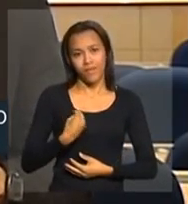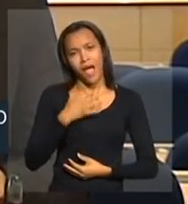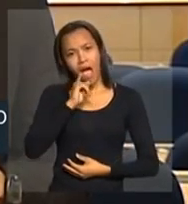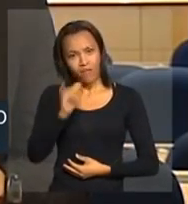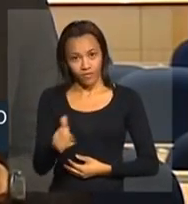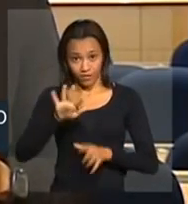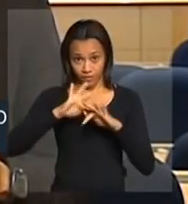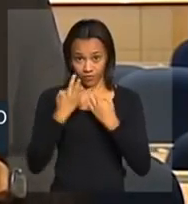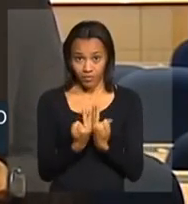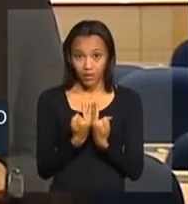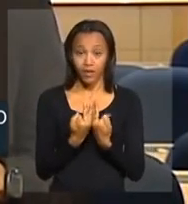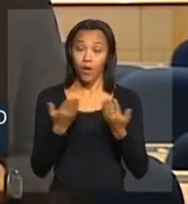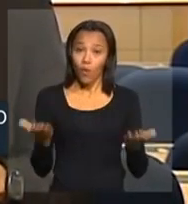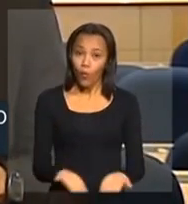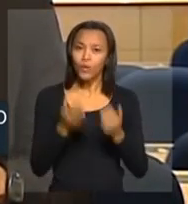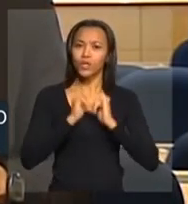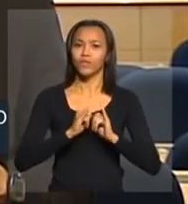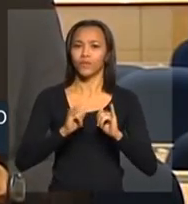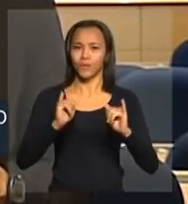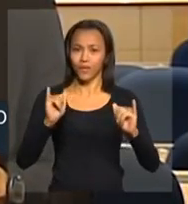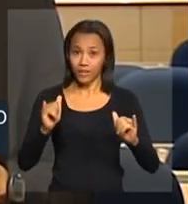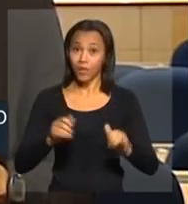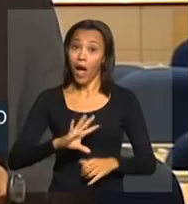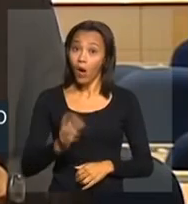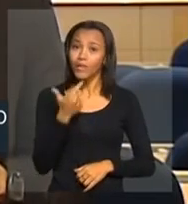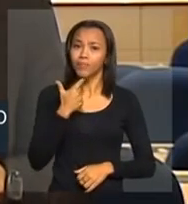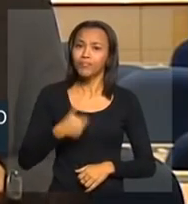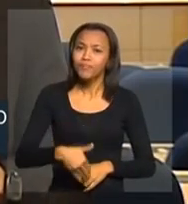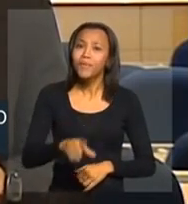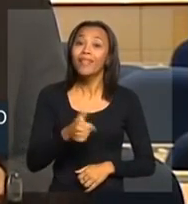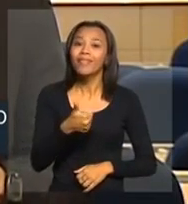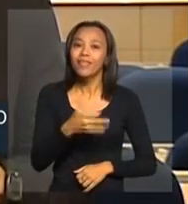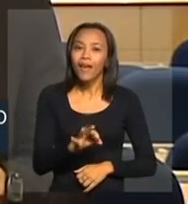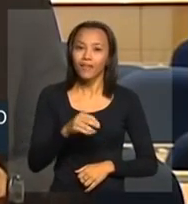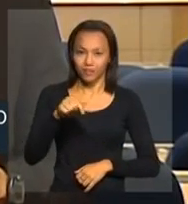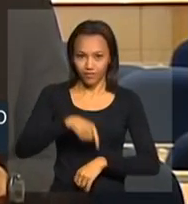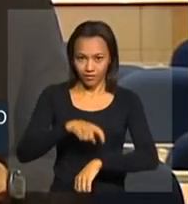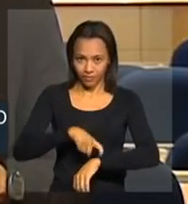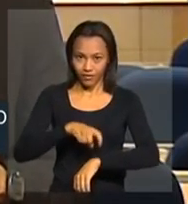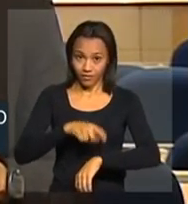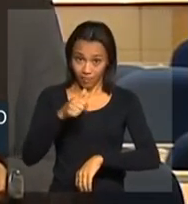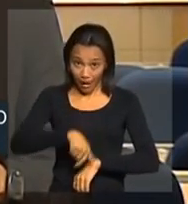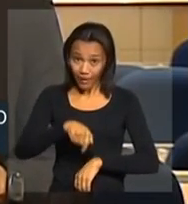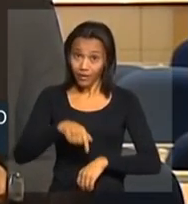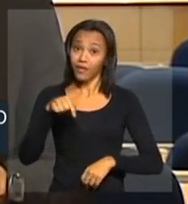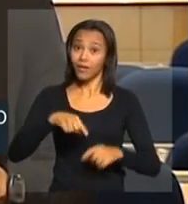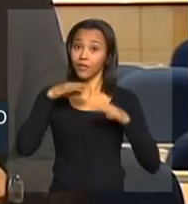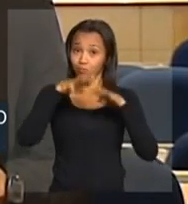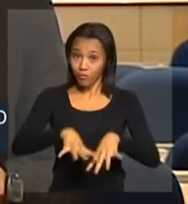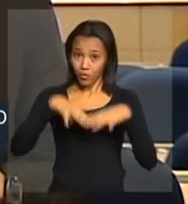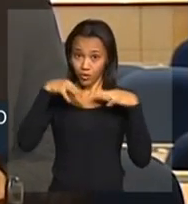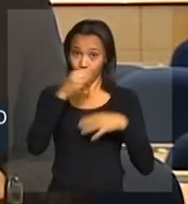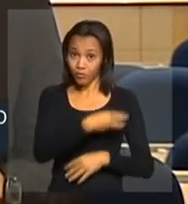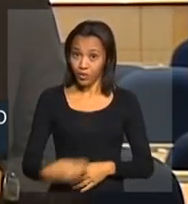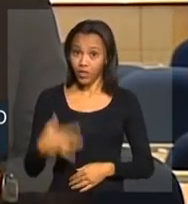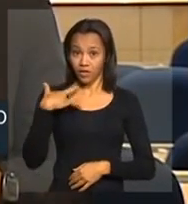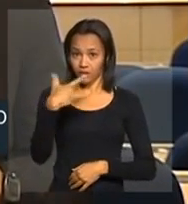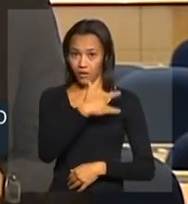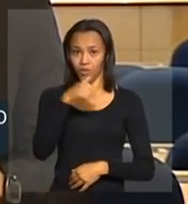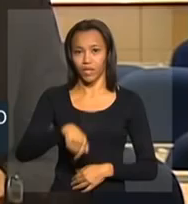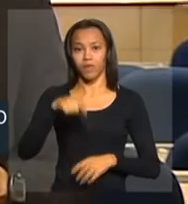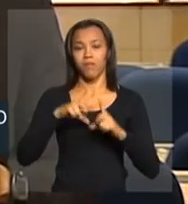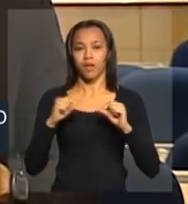sua família. O lançamento dessa campanha acontece logo mais às 10 horas da manhã, aqui no auditório do Ministério da Saúde,